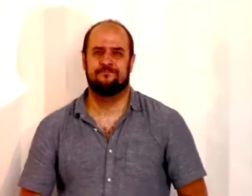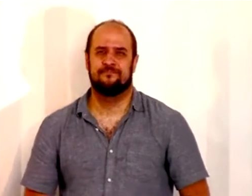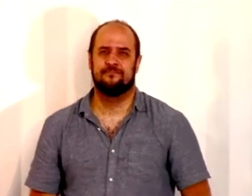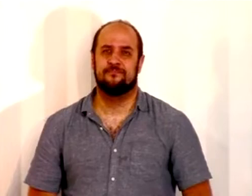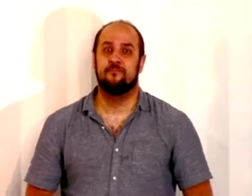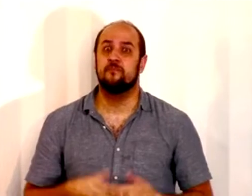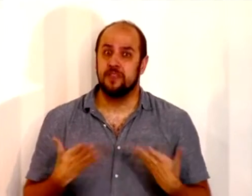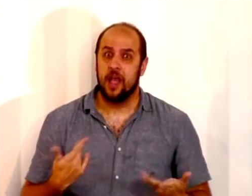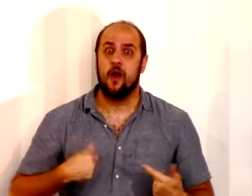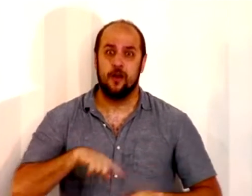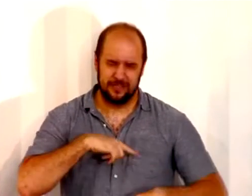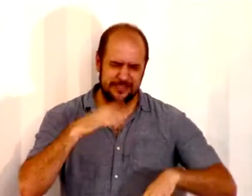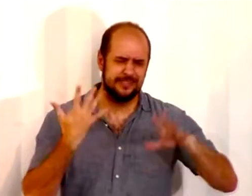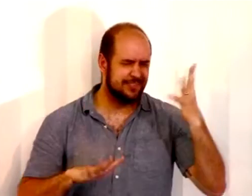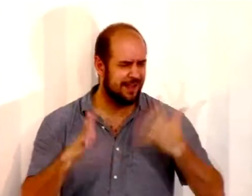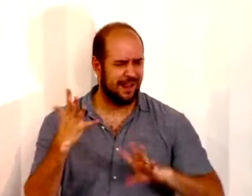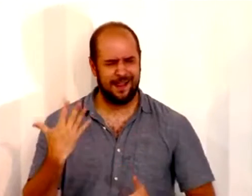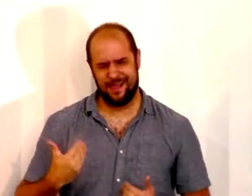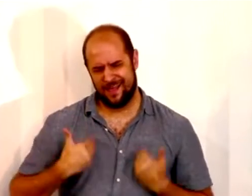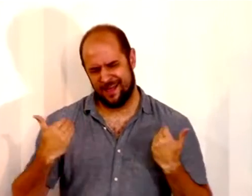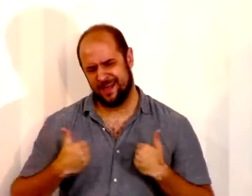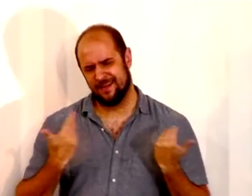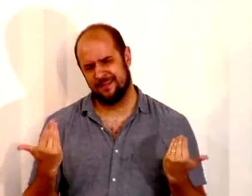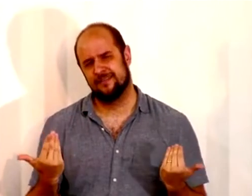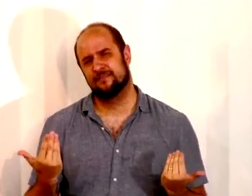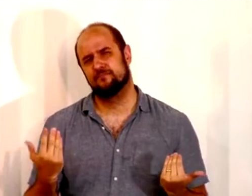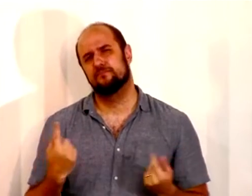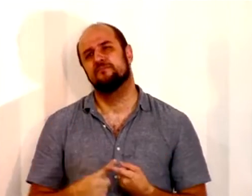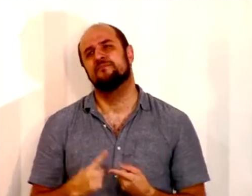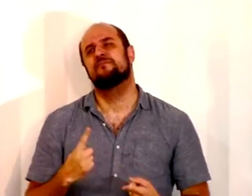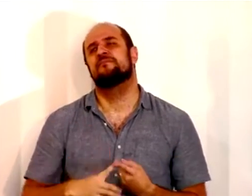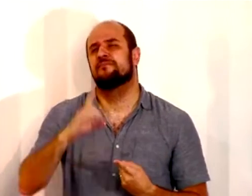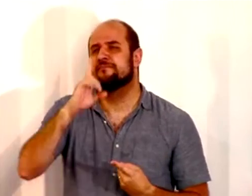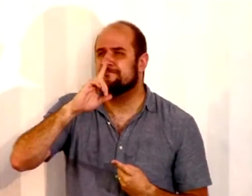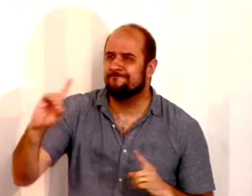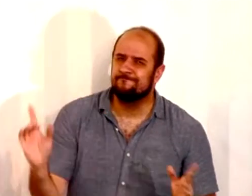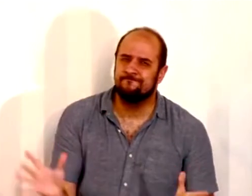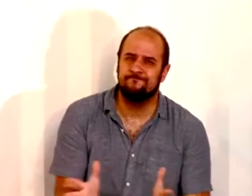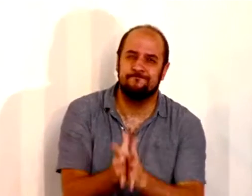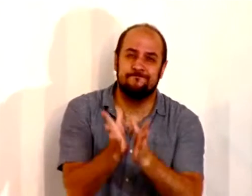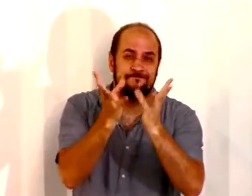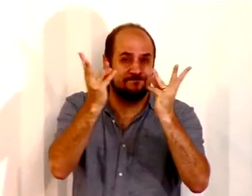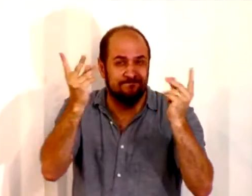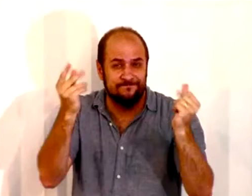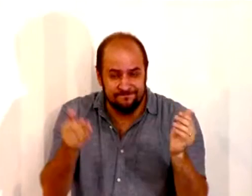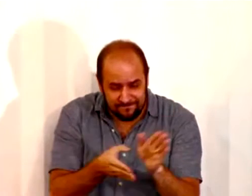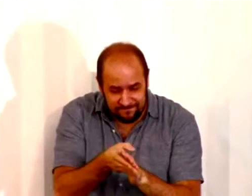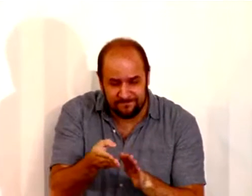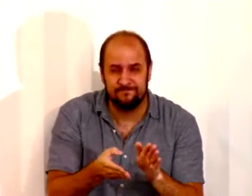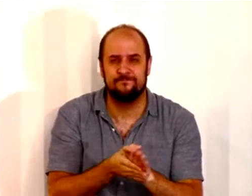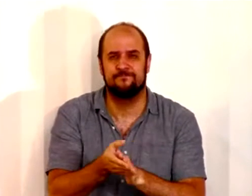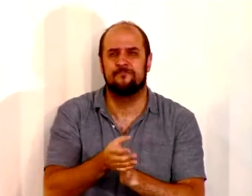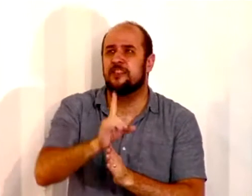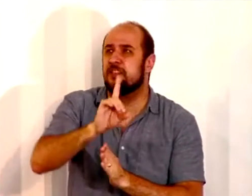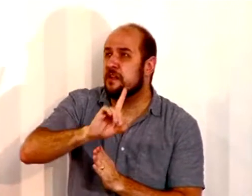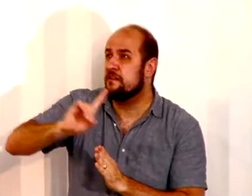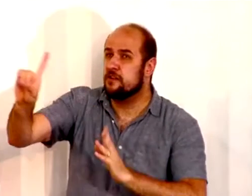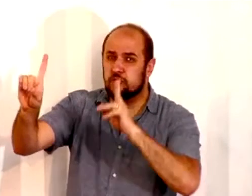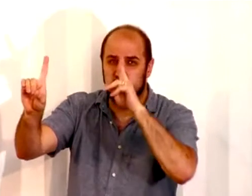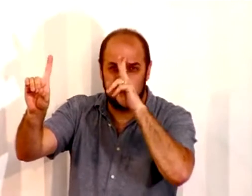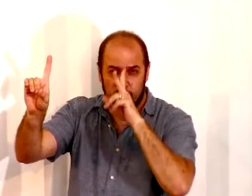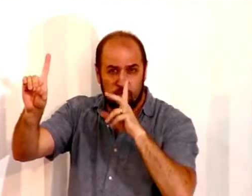celebrar o Natal com muita alegria. Porque Ele é o seu maravilhoso conselheiro, porque Ele é o seu Deus